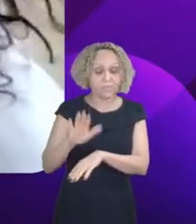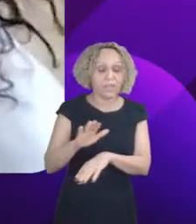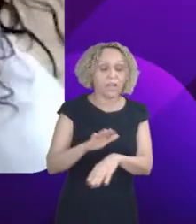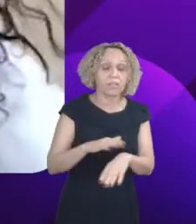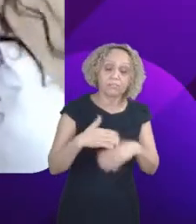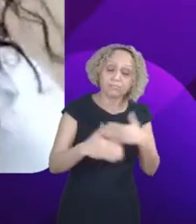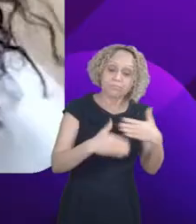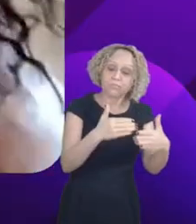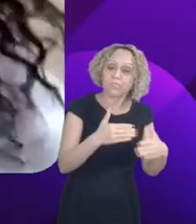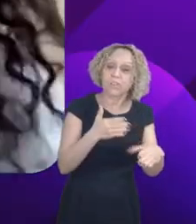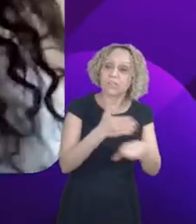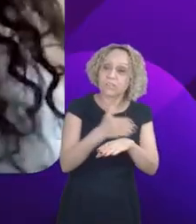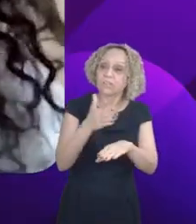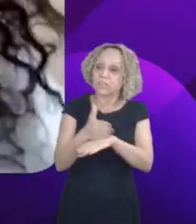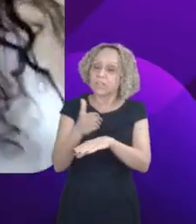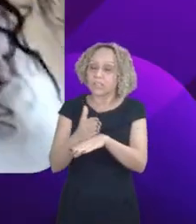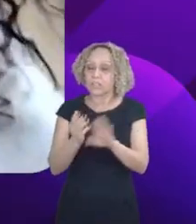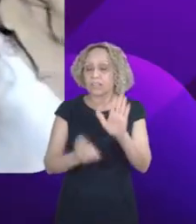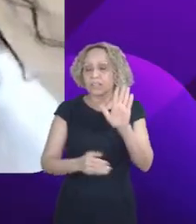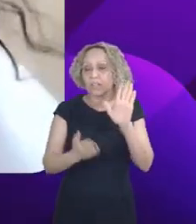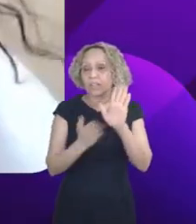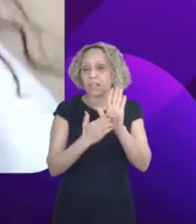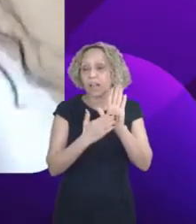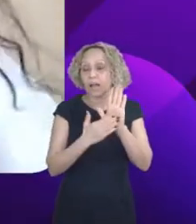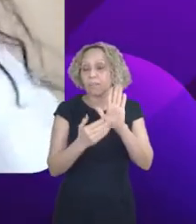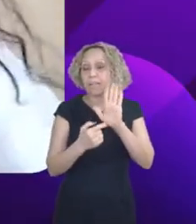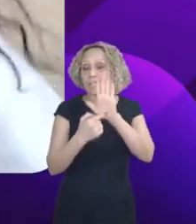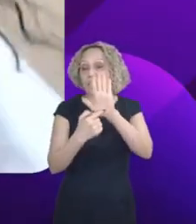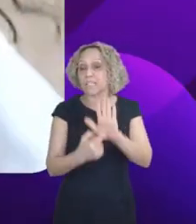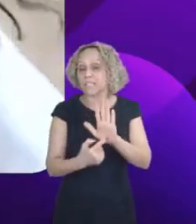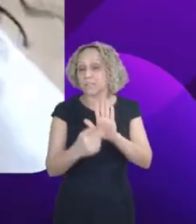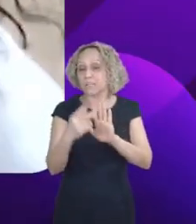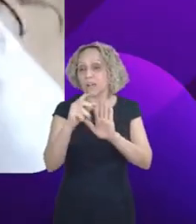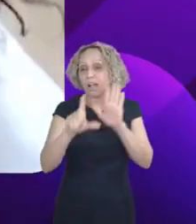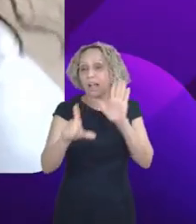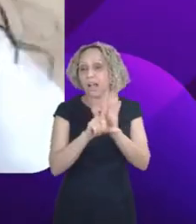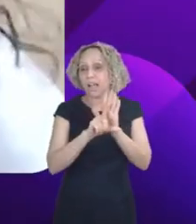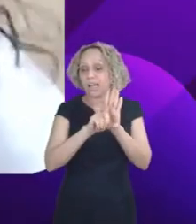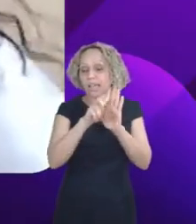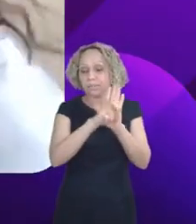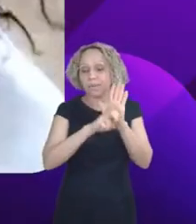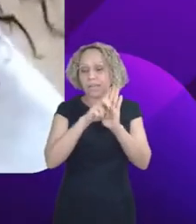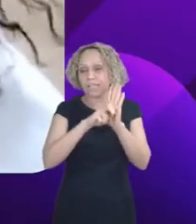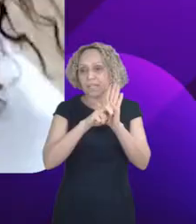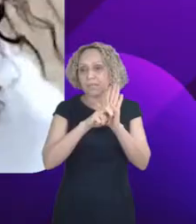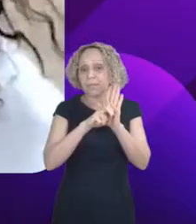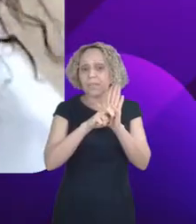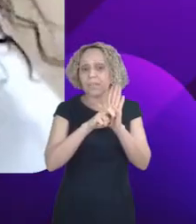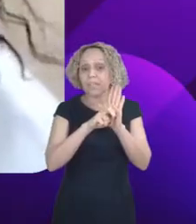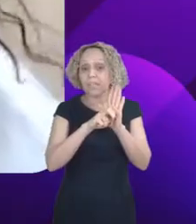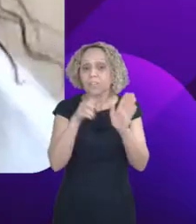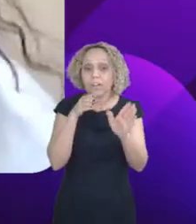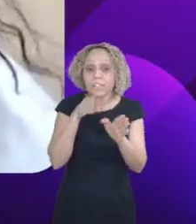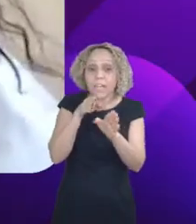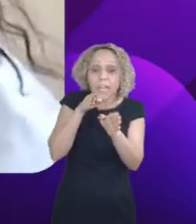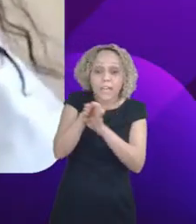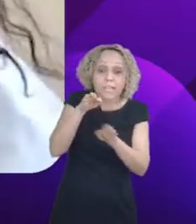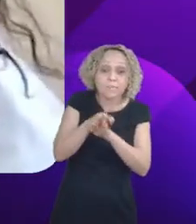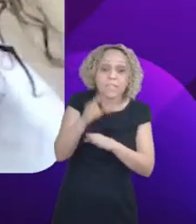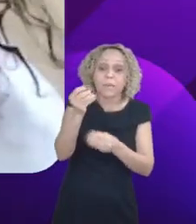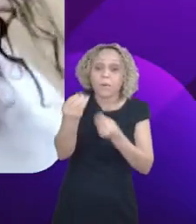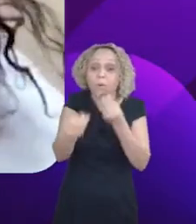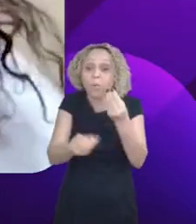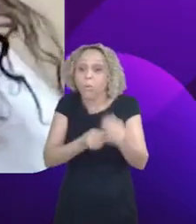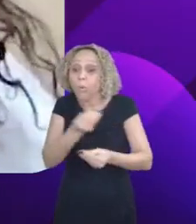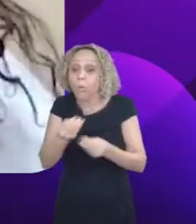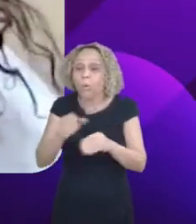e apresentamos a Lei Maria da Penha e um protocolo de como atuar em casos diversos de violência doméstica.